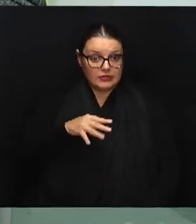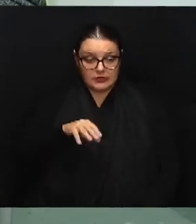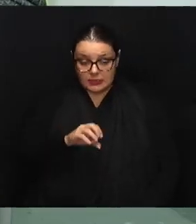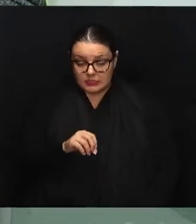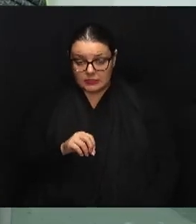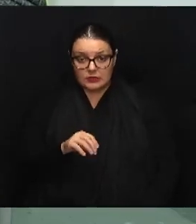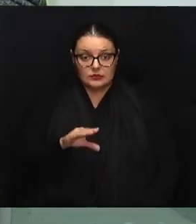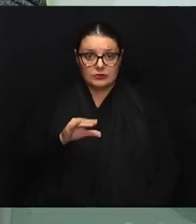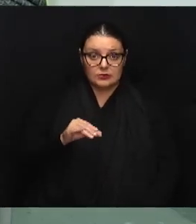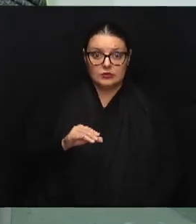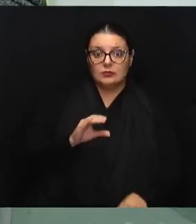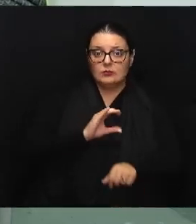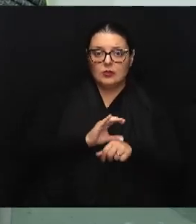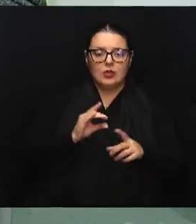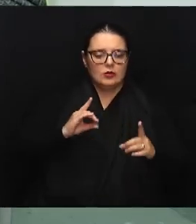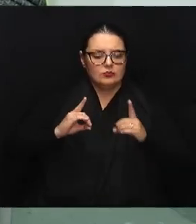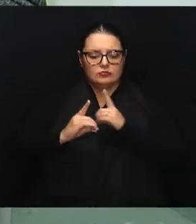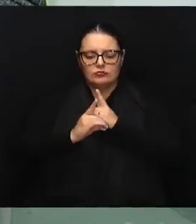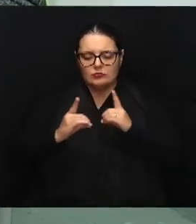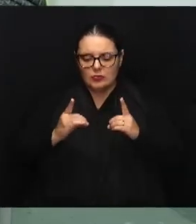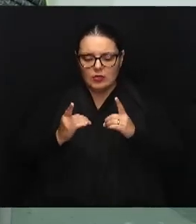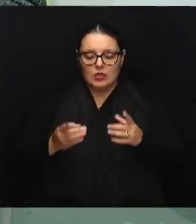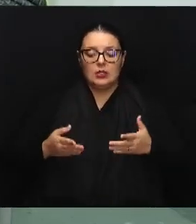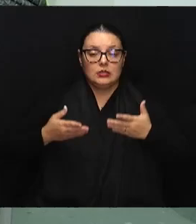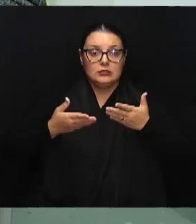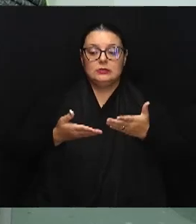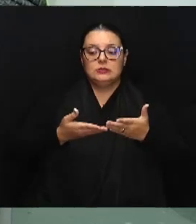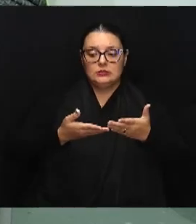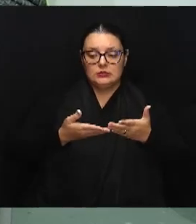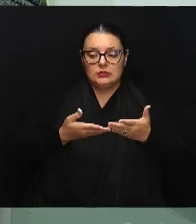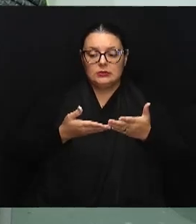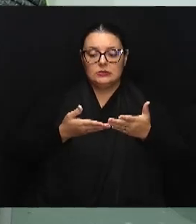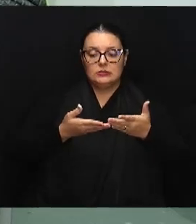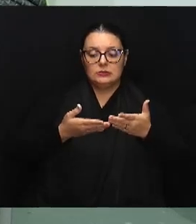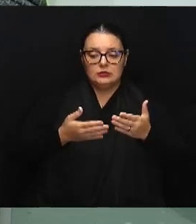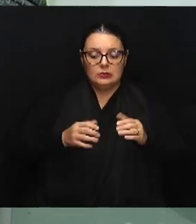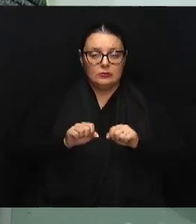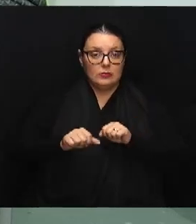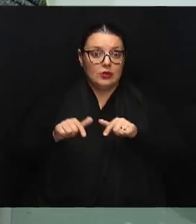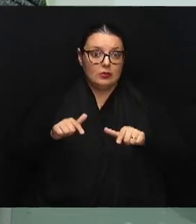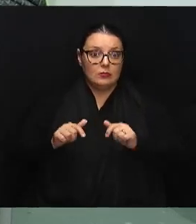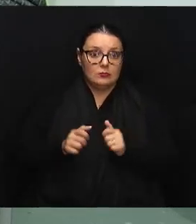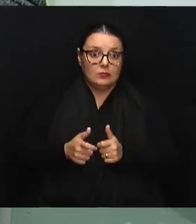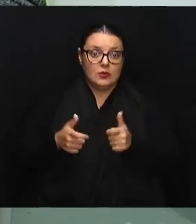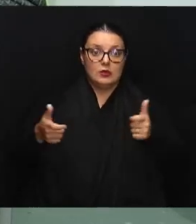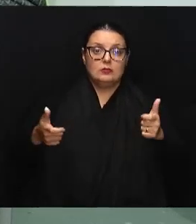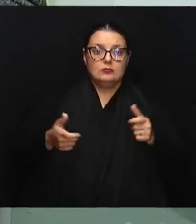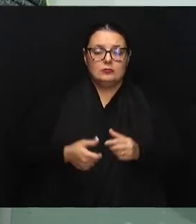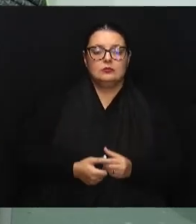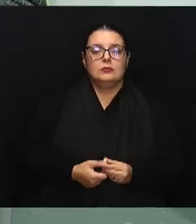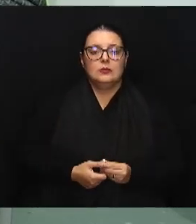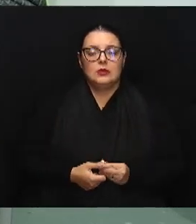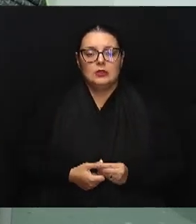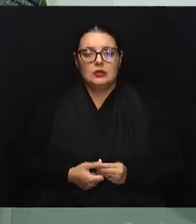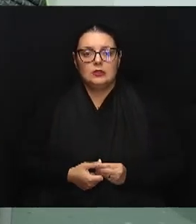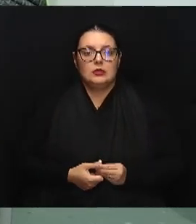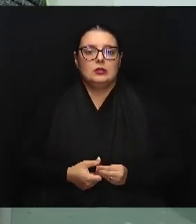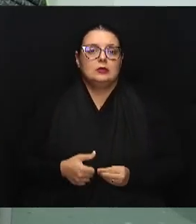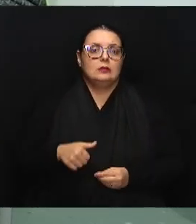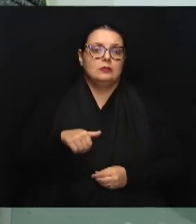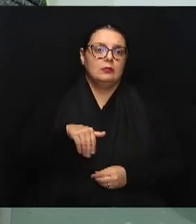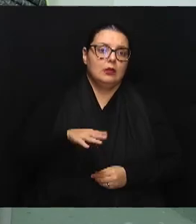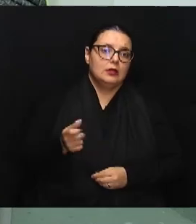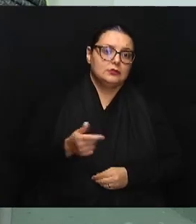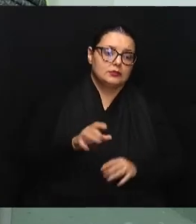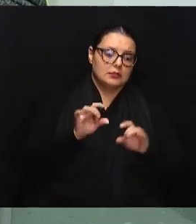curso muito dinâmico, traz uma formação muito ampla, além da especificidade